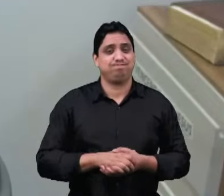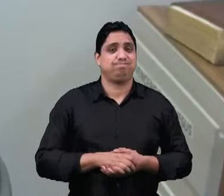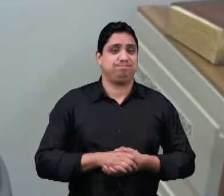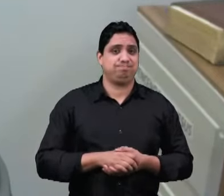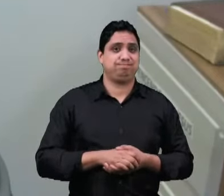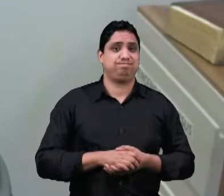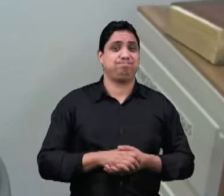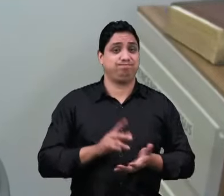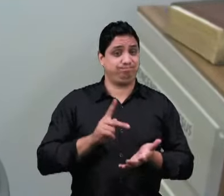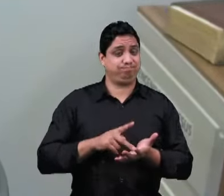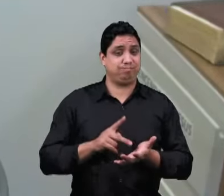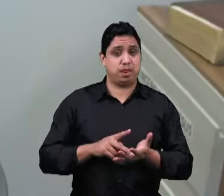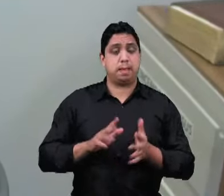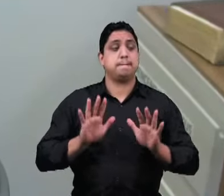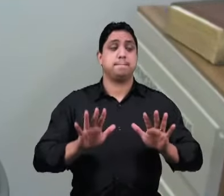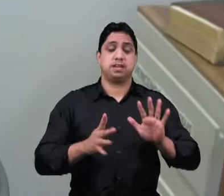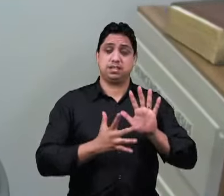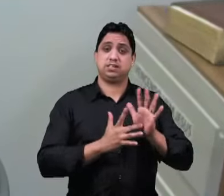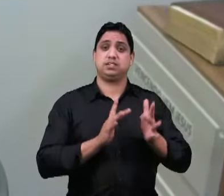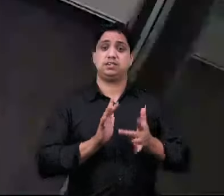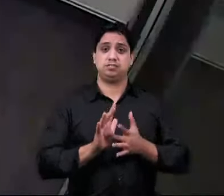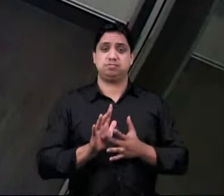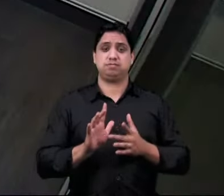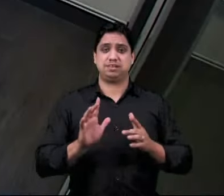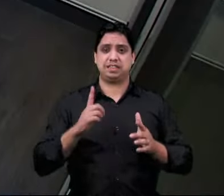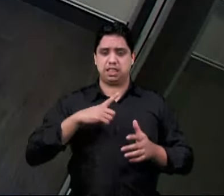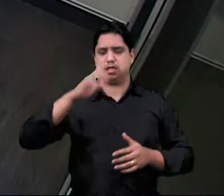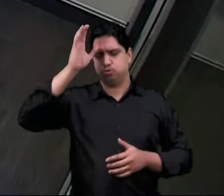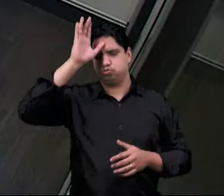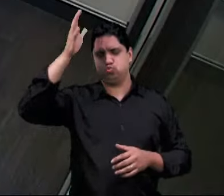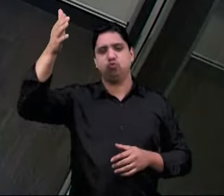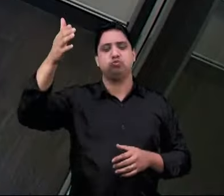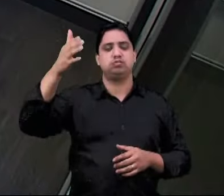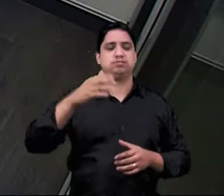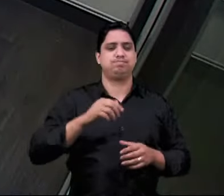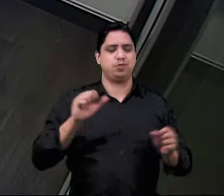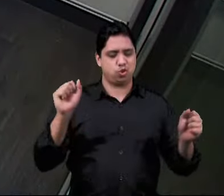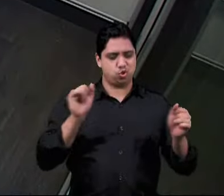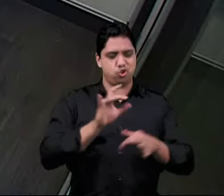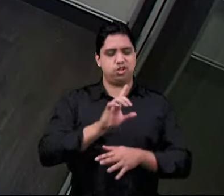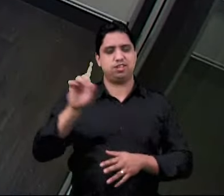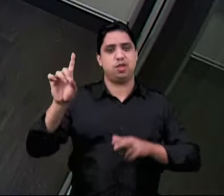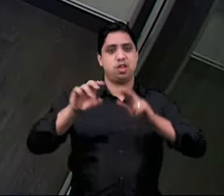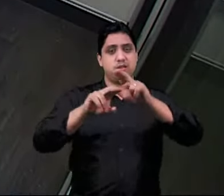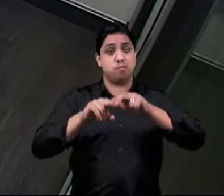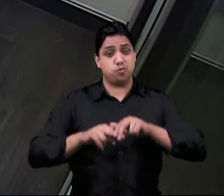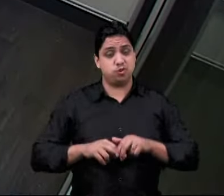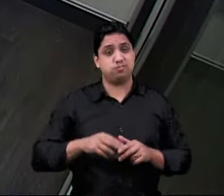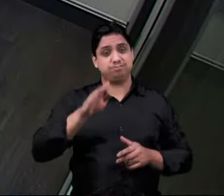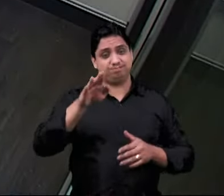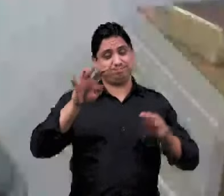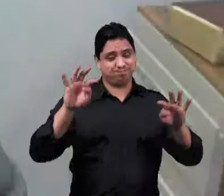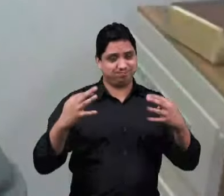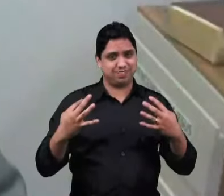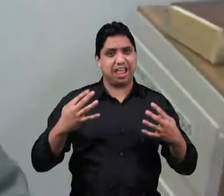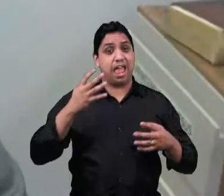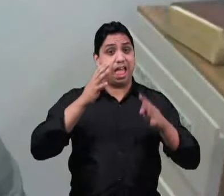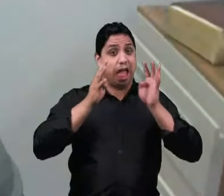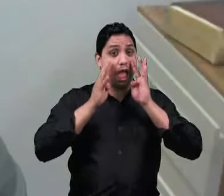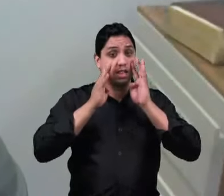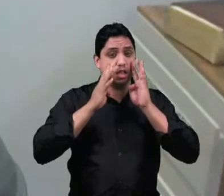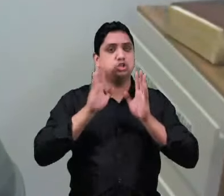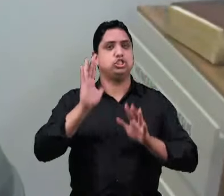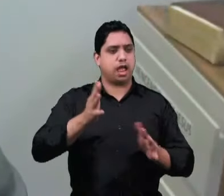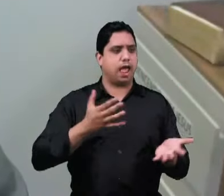É verdade. Mas Jesus, ele tem a solução. Glória a Deus. Então, meu irmão, minha irmã, esteja atento aí, já busca a